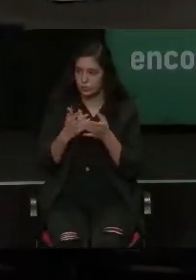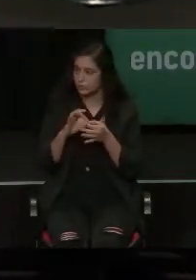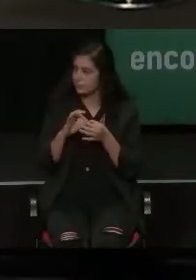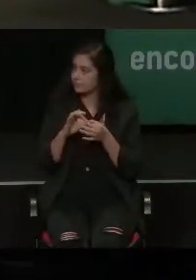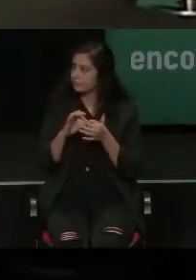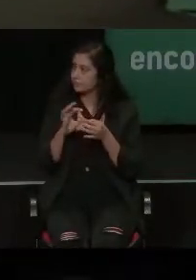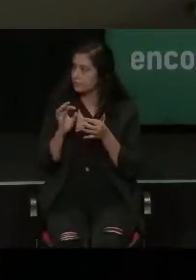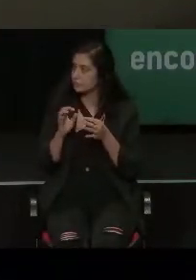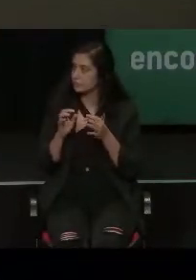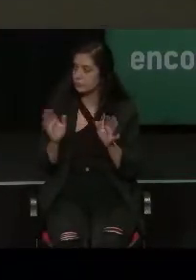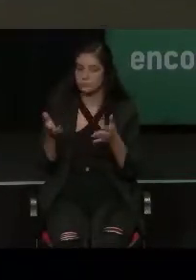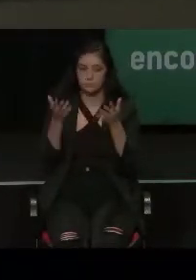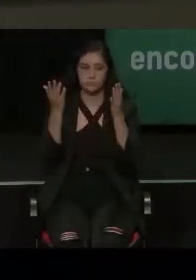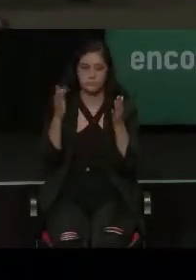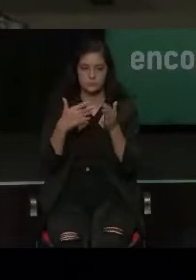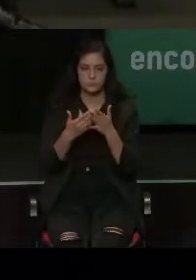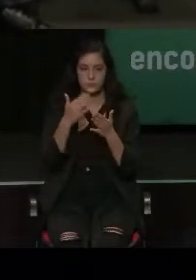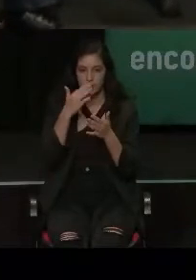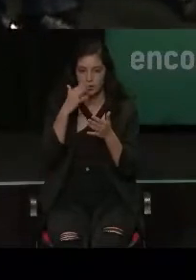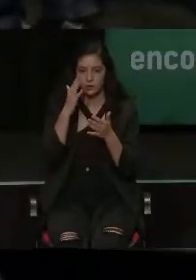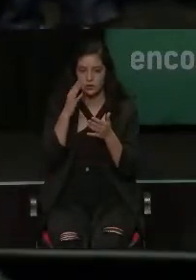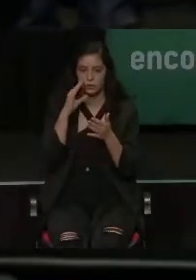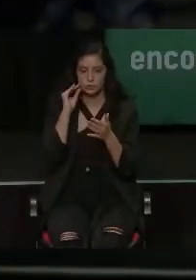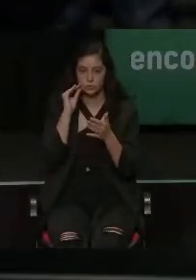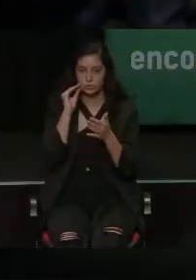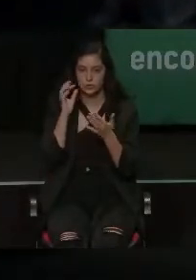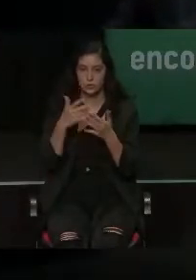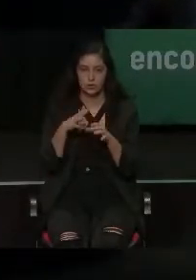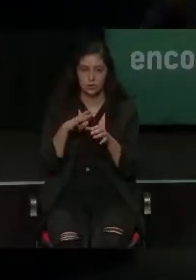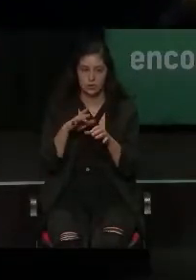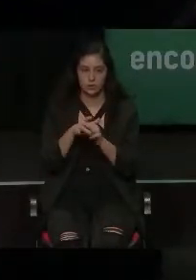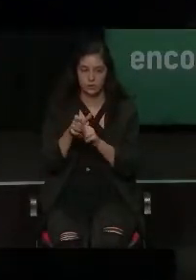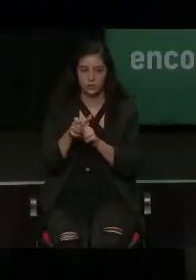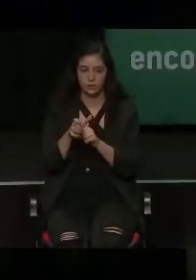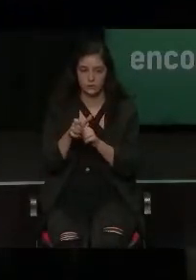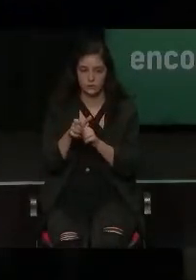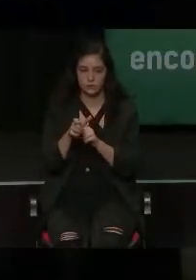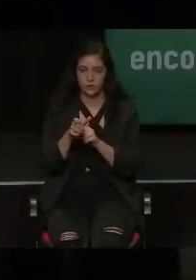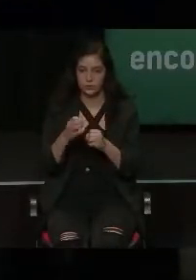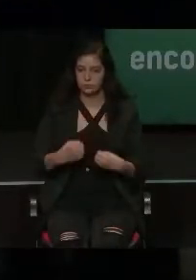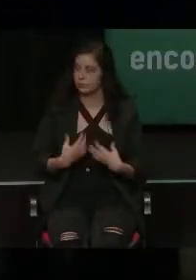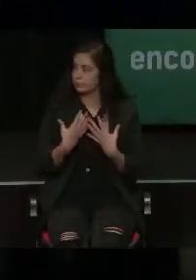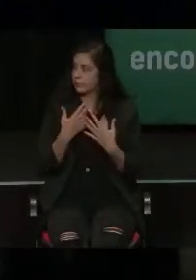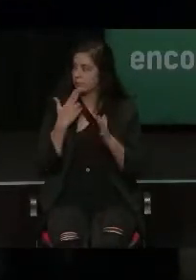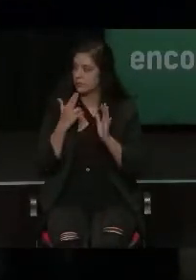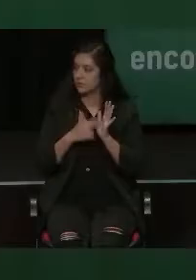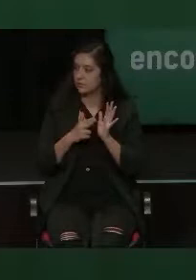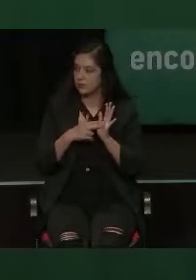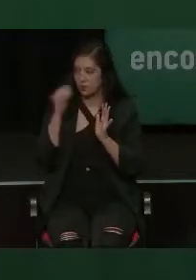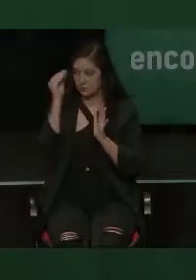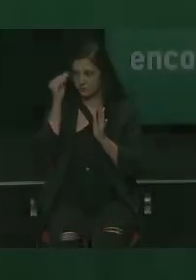estilos de vinculação na idade adulta e o risco de infecção por Covid-19, exposição por realidade virtual. Obrigada, Ricardo. Muito